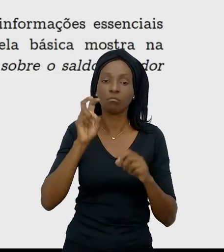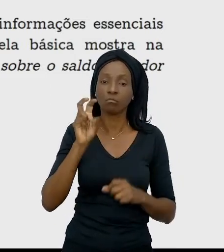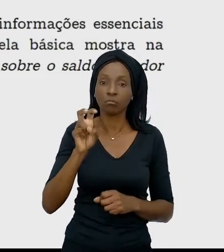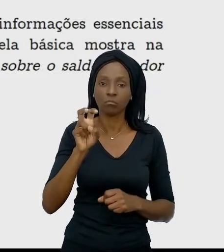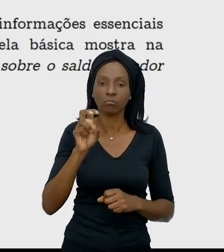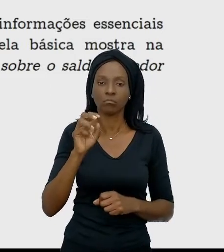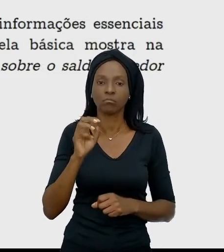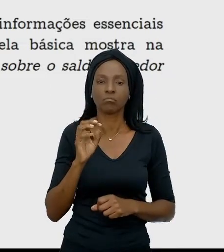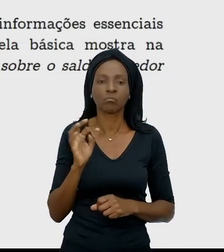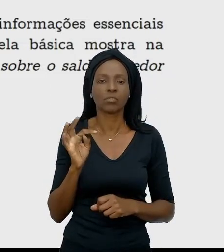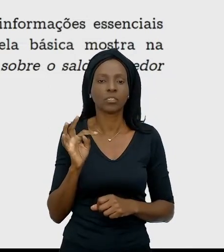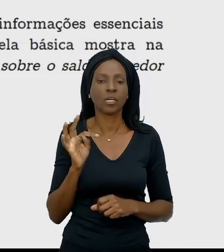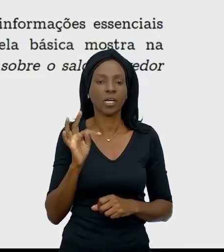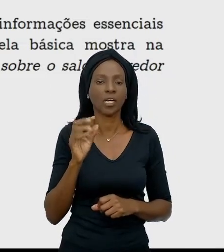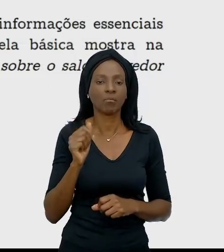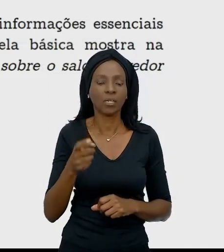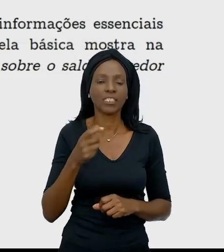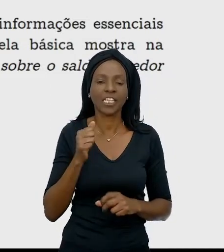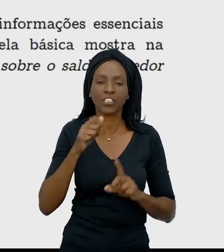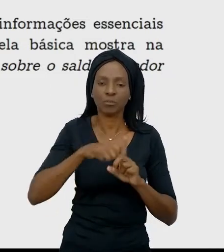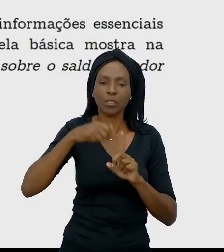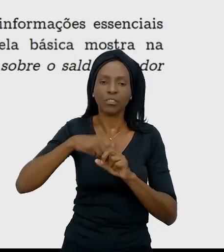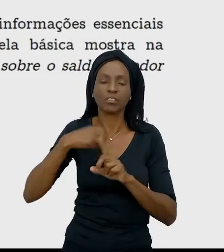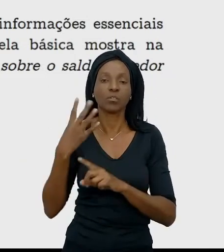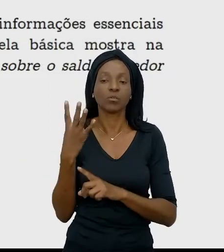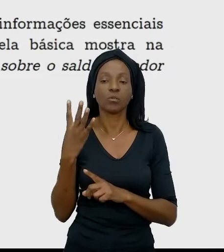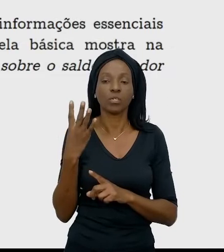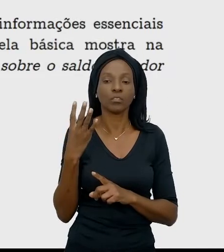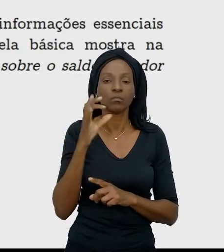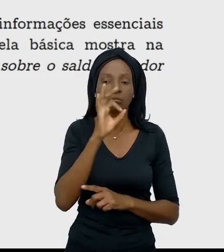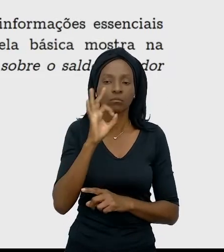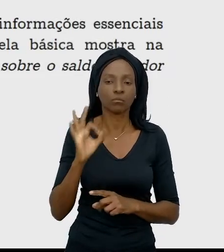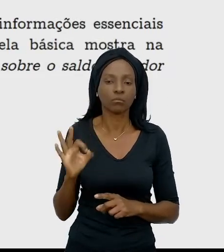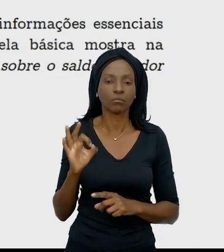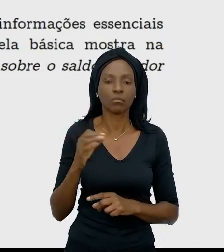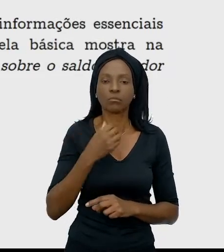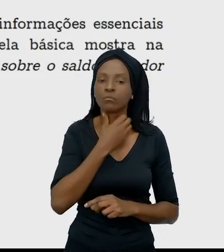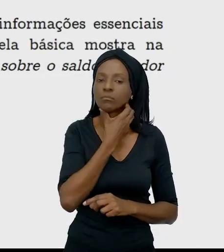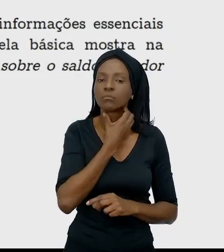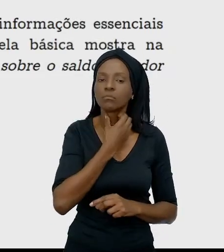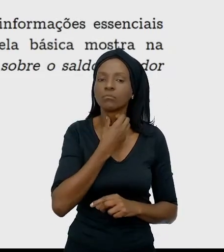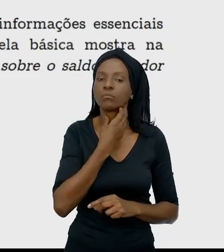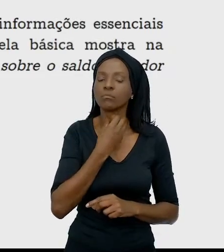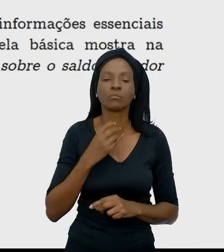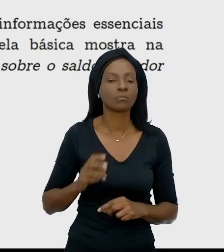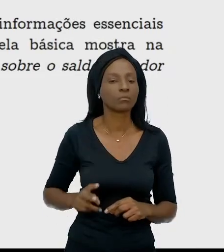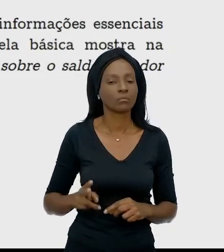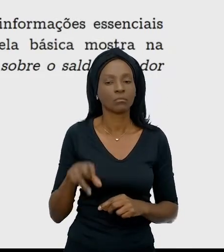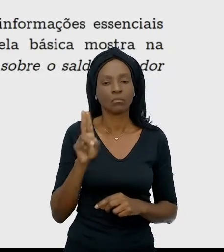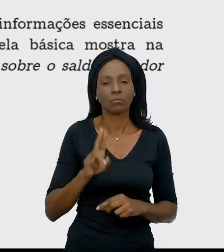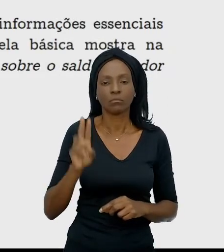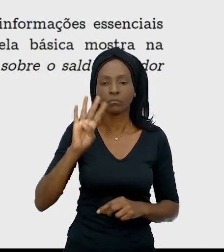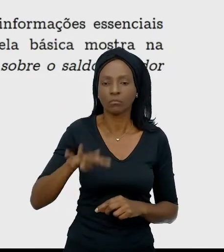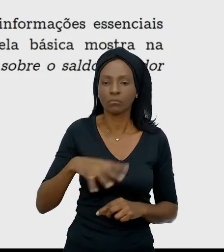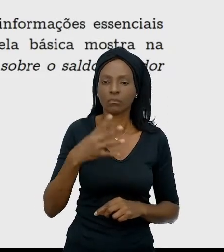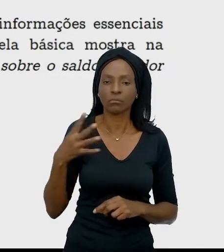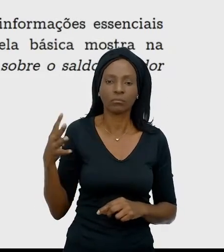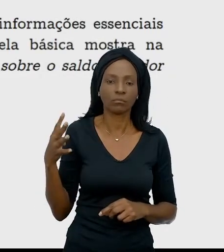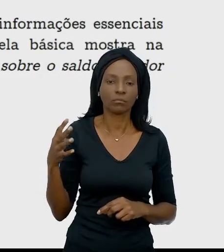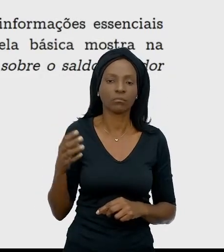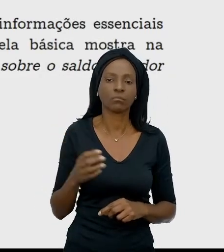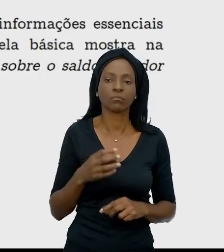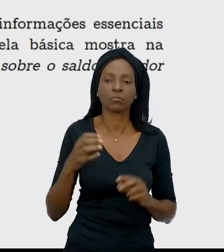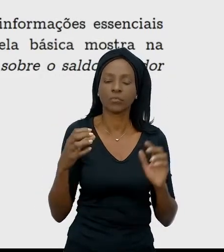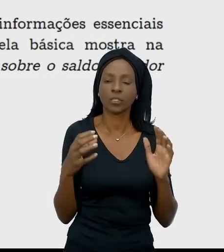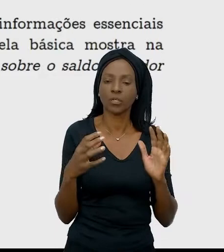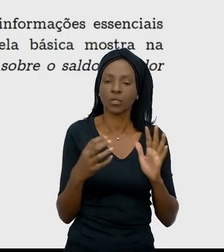Há uma taxa mensal de 4%. Na sequência, usamos as tabelas consolidadas com os dados